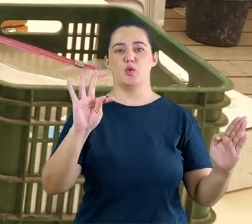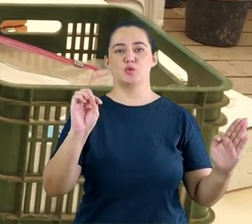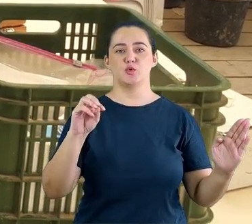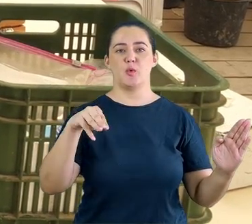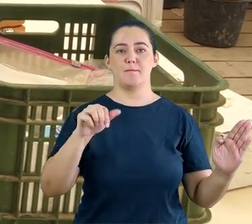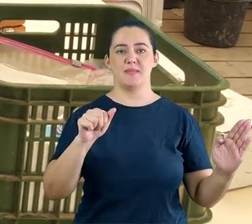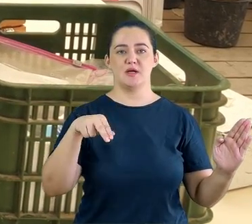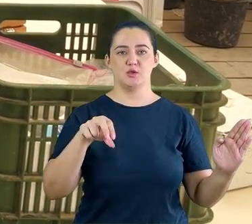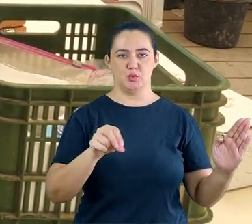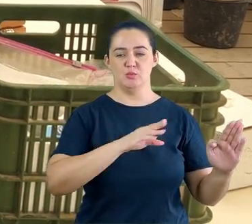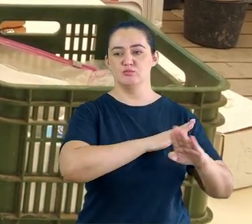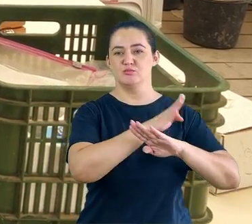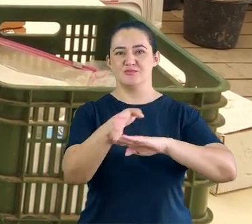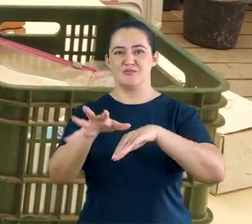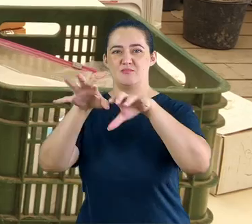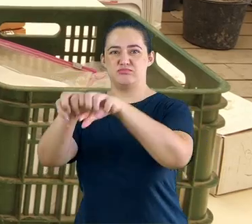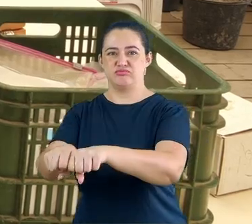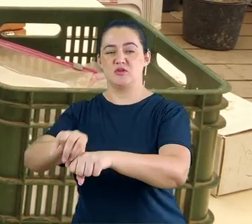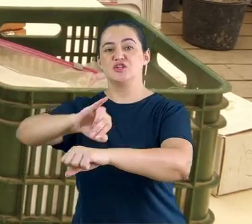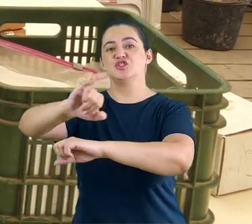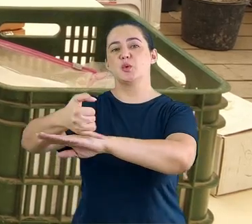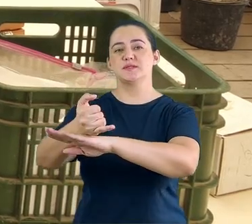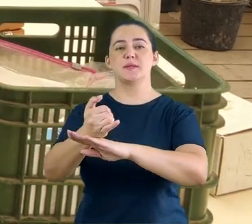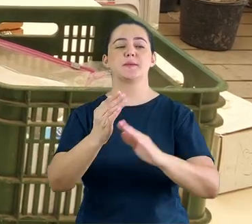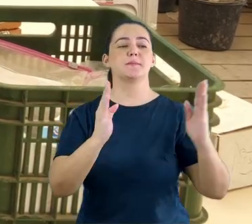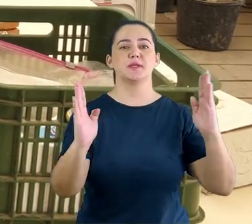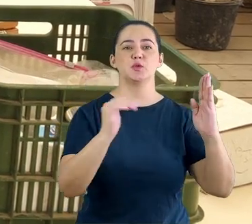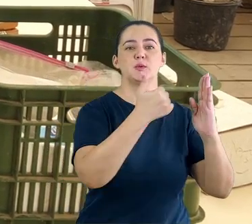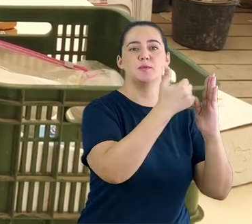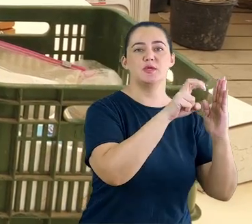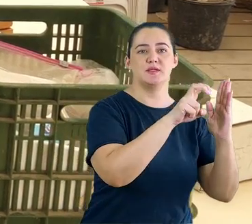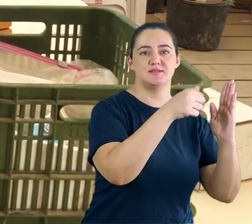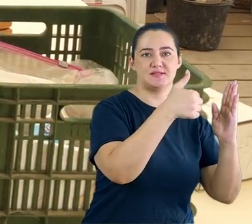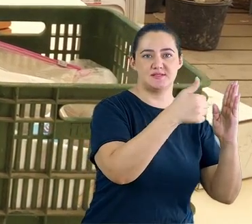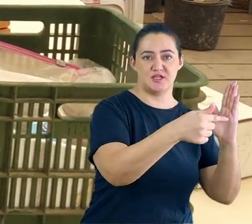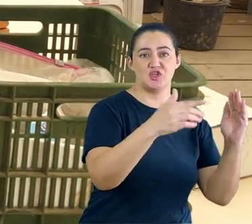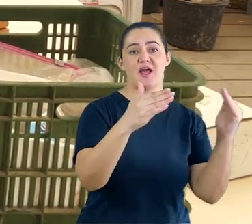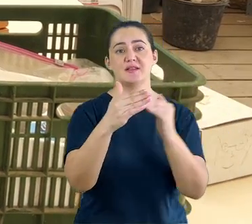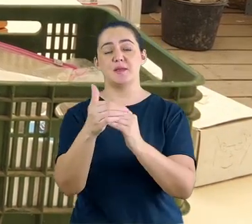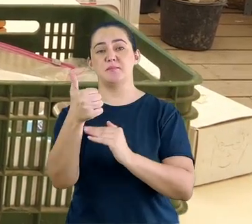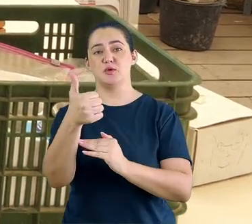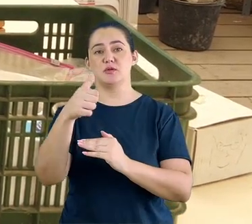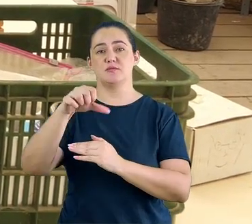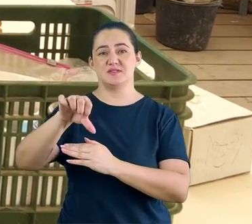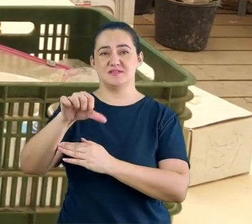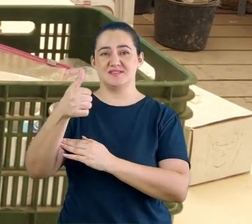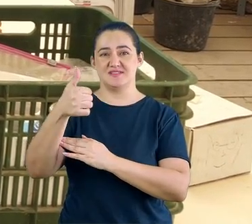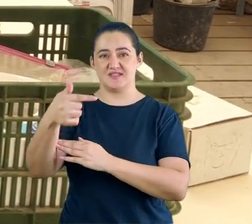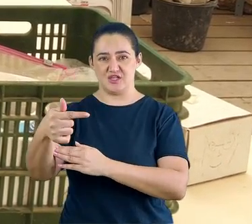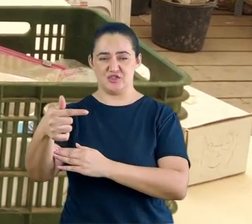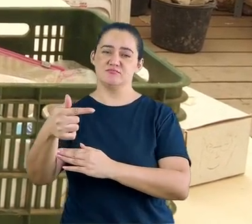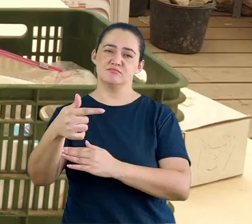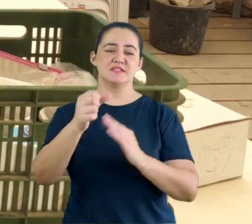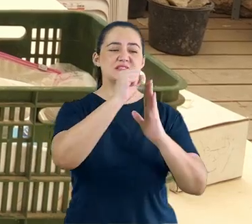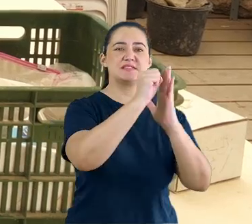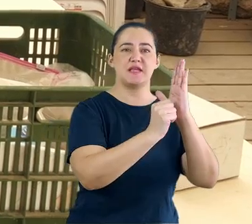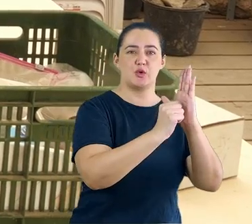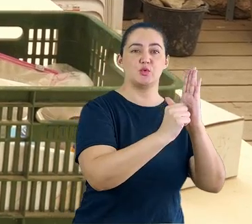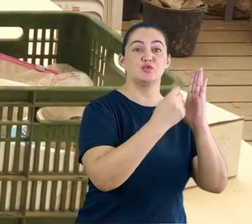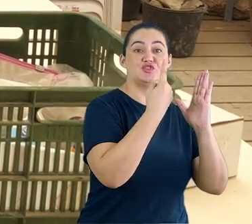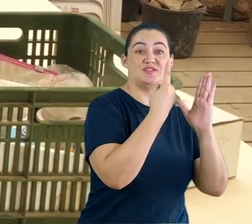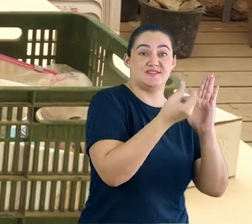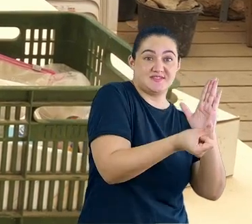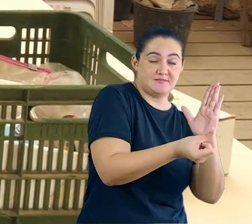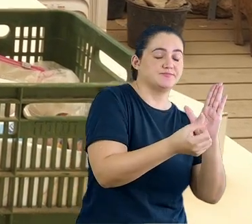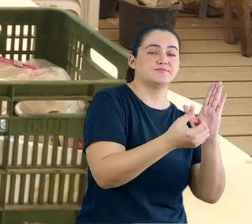de Jerusalém a partir de 1517 até 1917. Então, eu estou falando do século XVI ao século